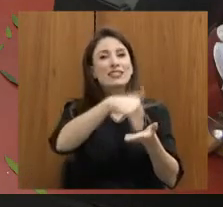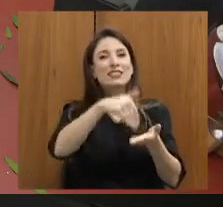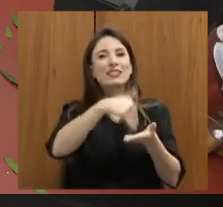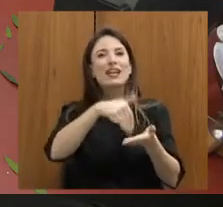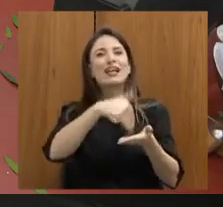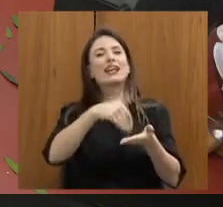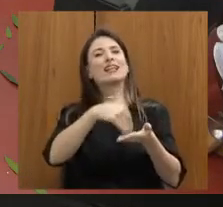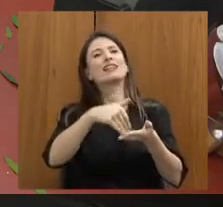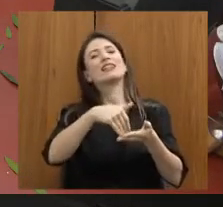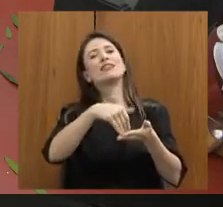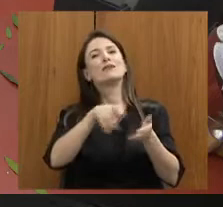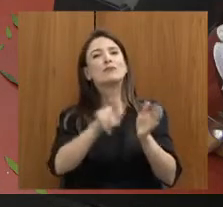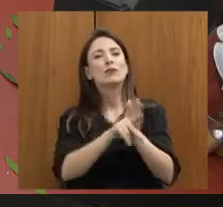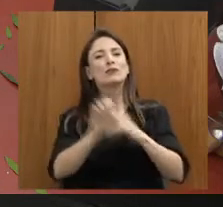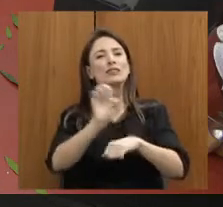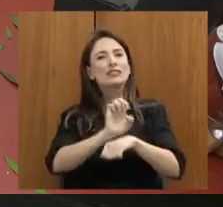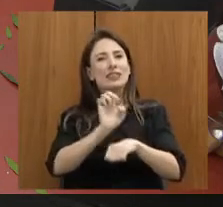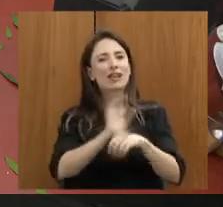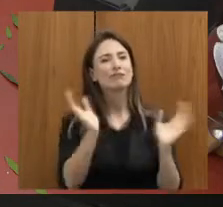Social